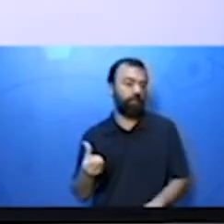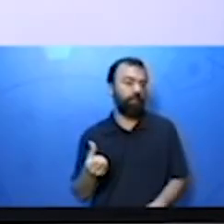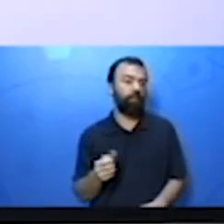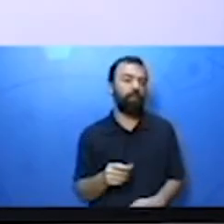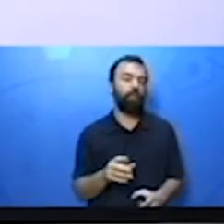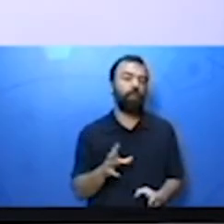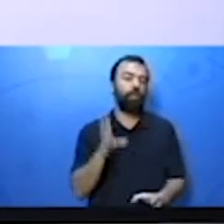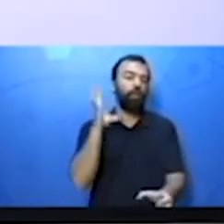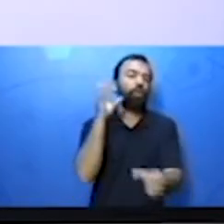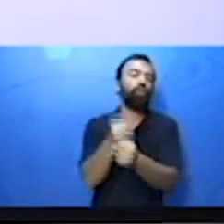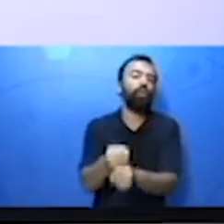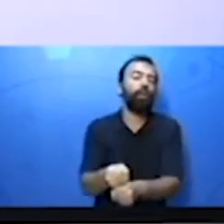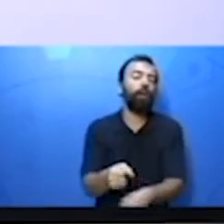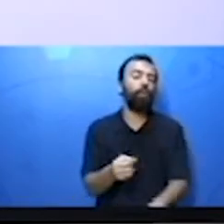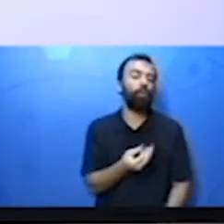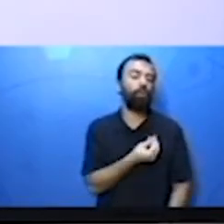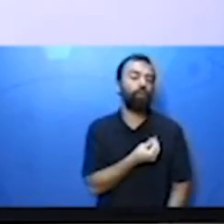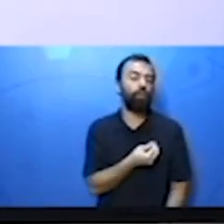Vamos pensar?